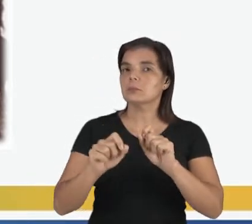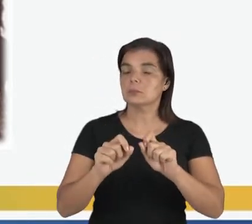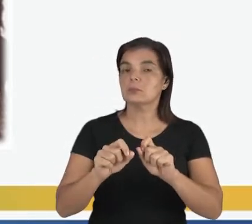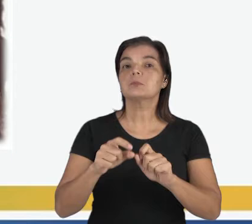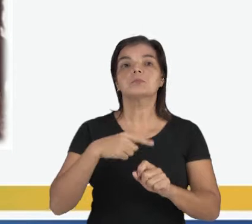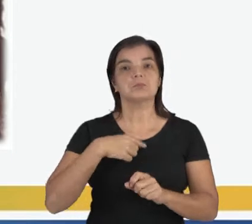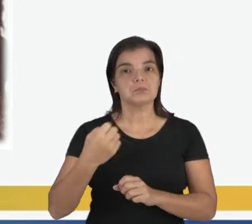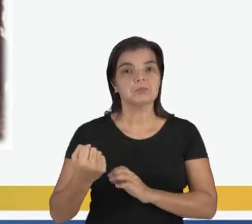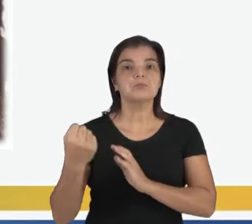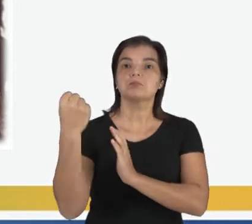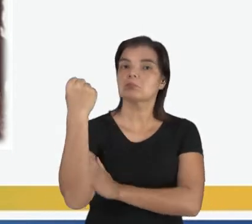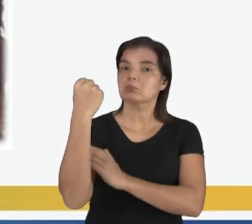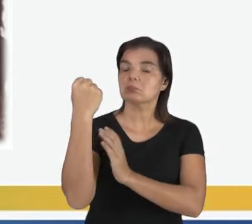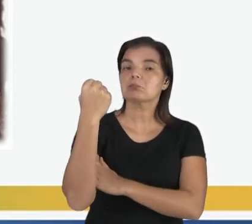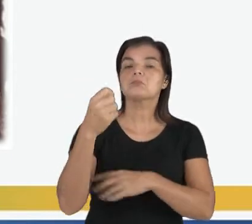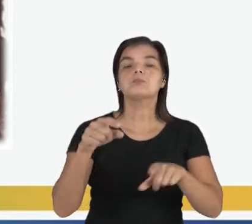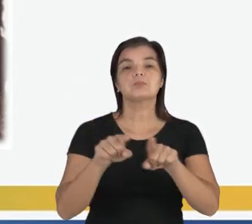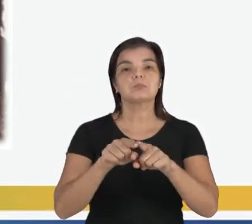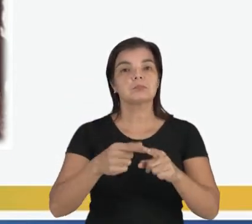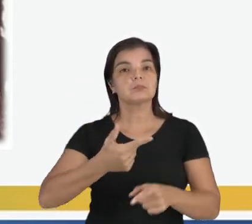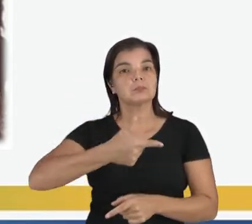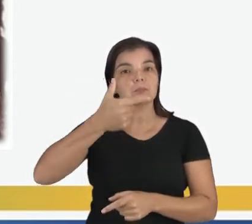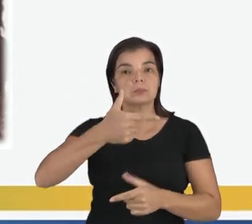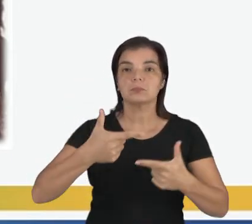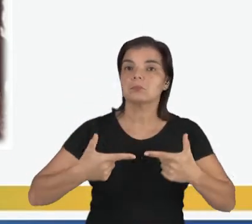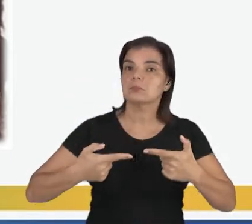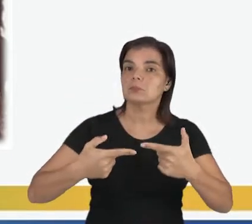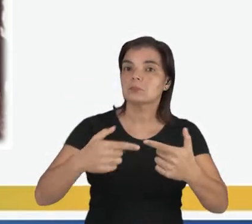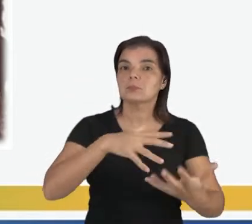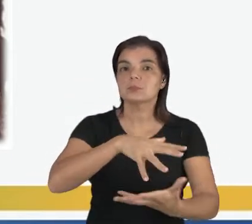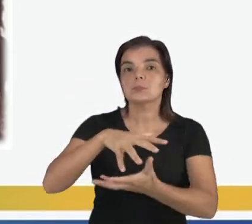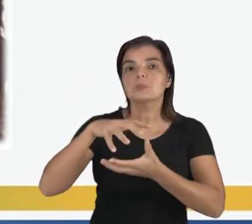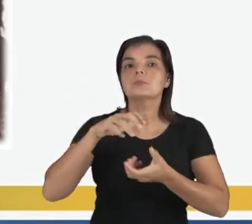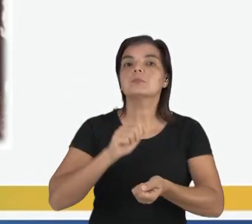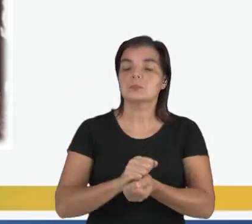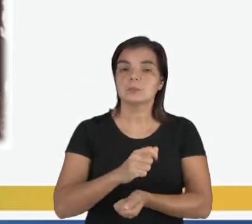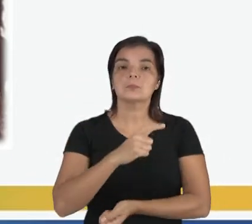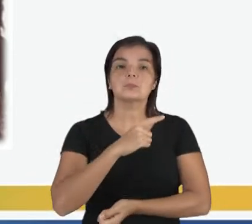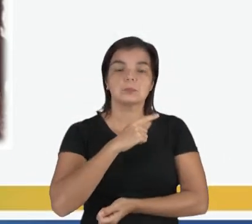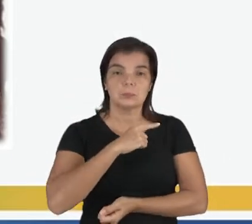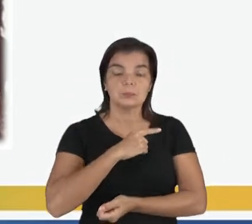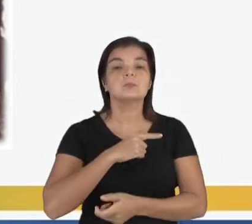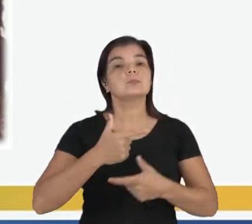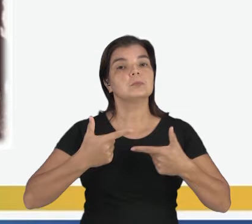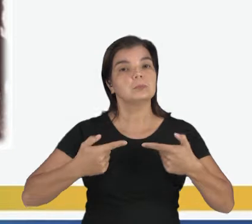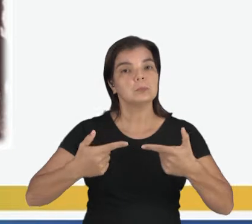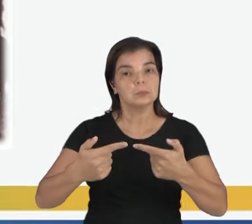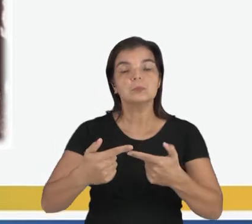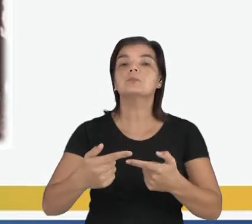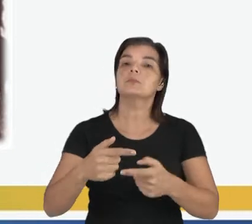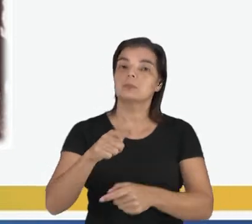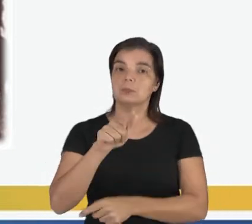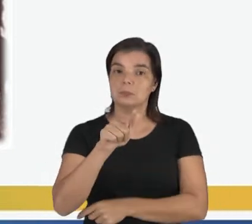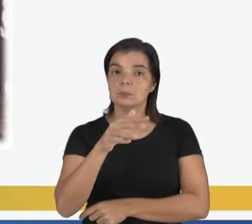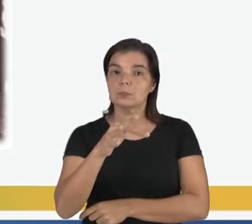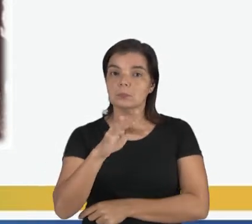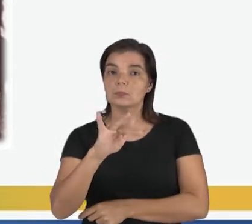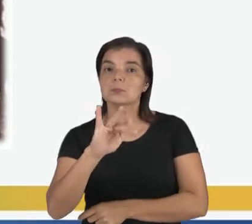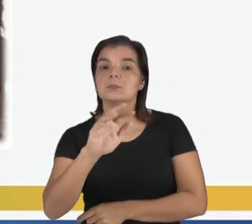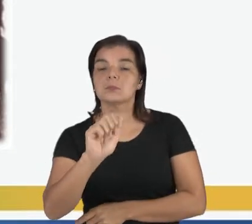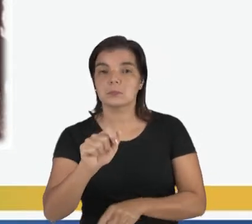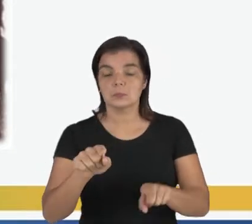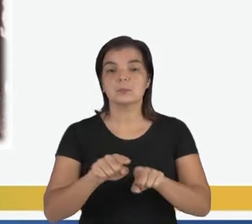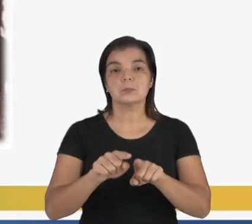grande potência, né, depois então da Segunda Guerra Mundial, né, a gente vai ter a Guerra Fria, onde essas potências, né, a